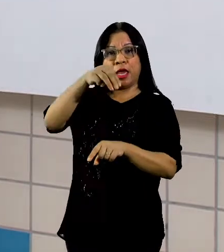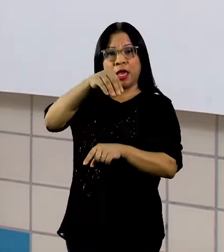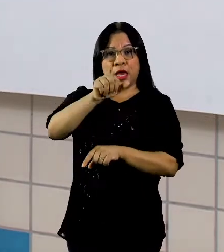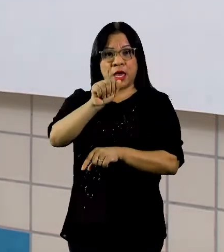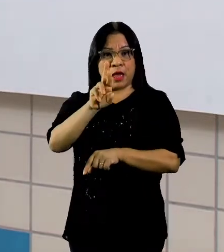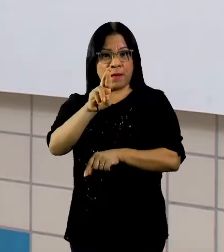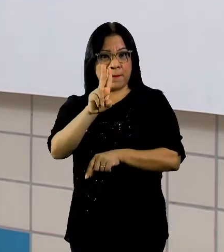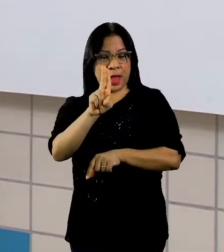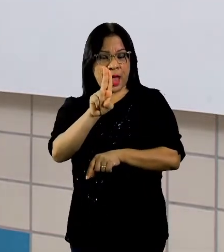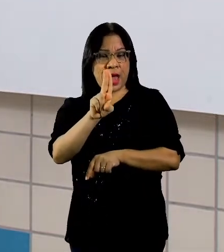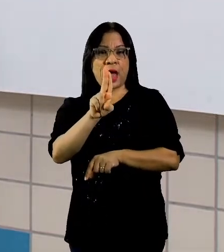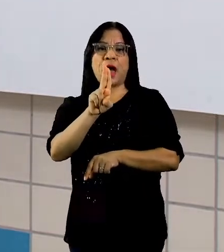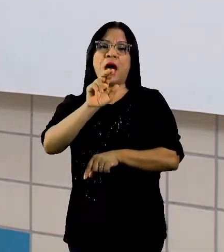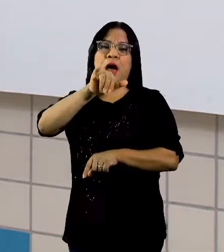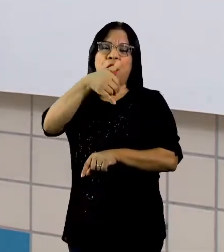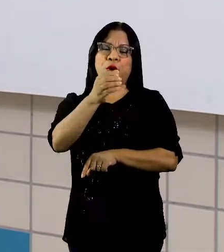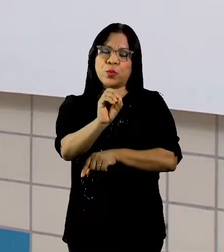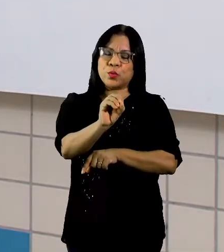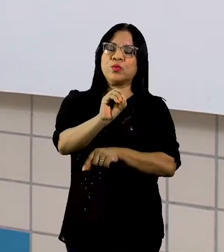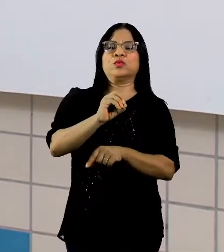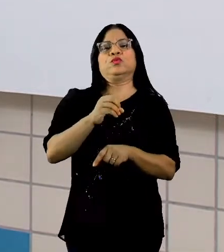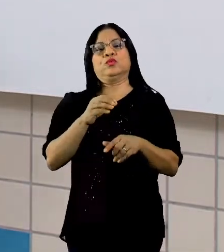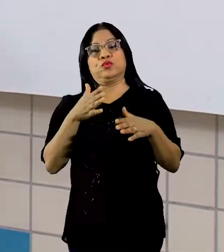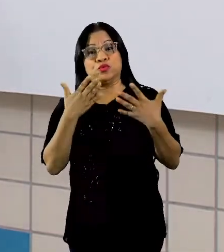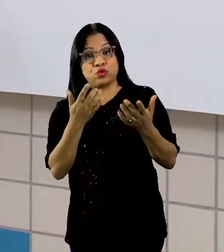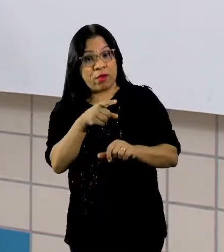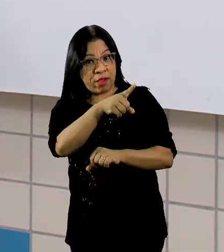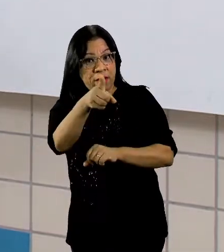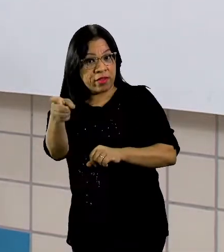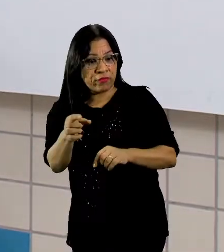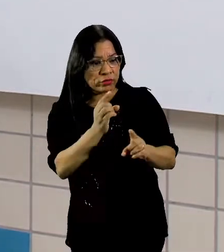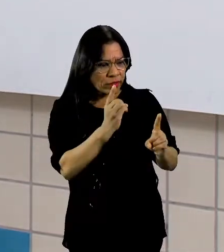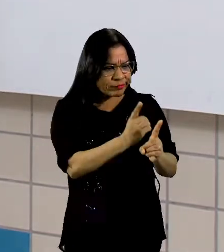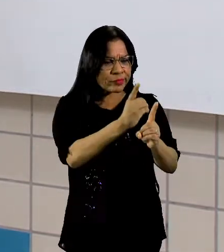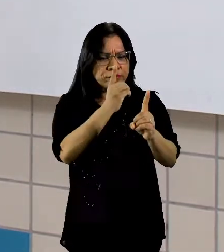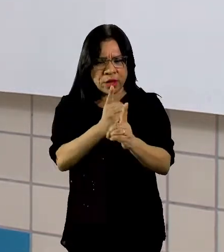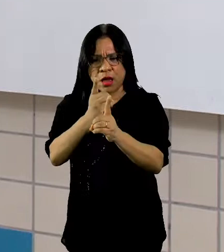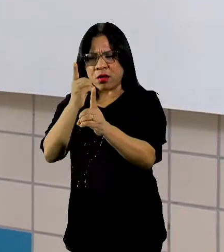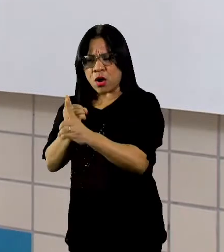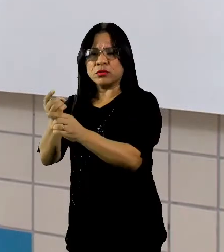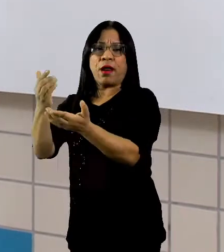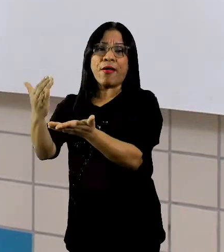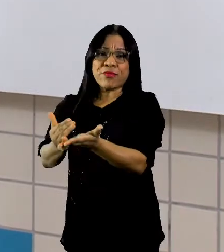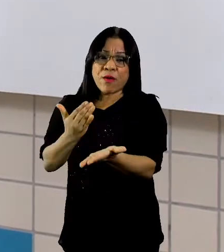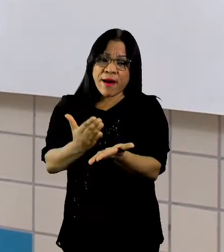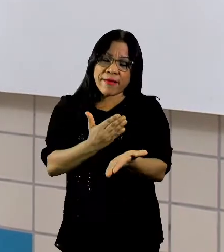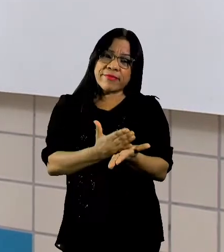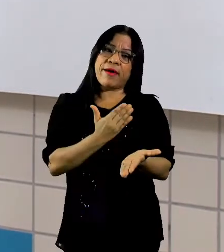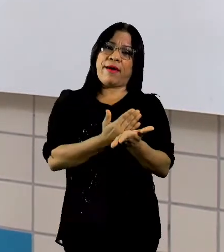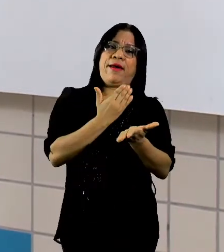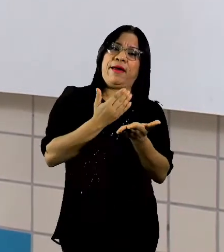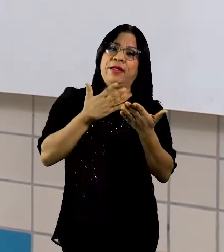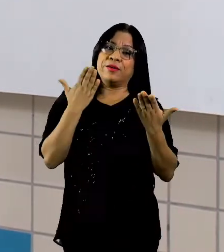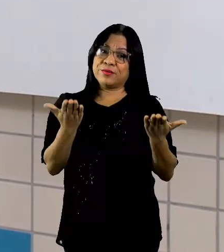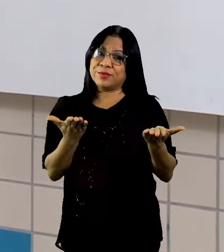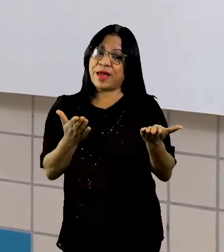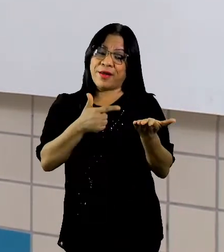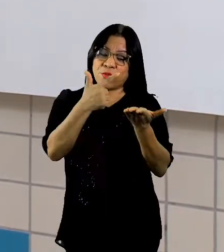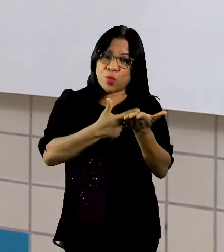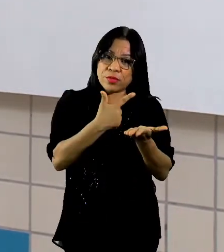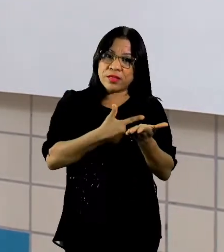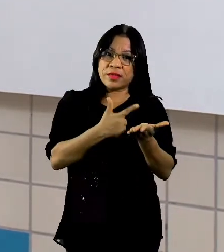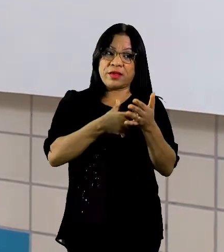vão identificar no caderno quais são as personagens da obra A Ilha do Tesouro. Vocês vão